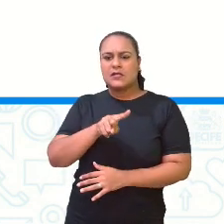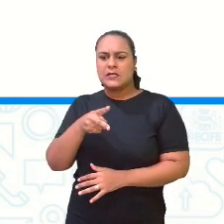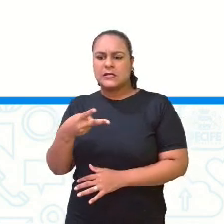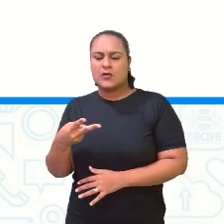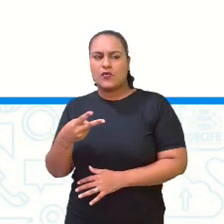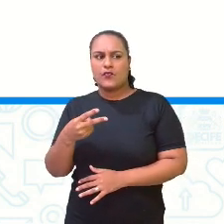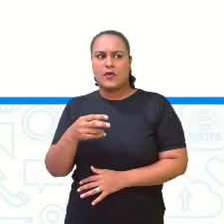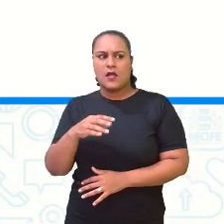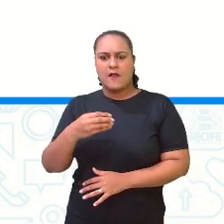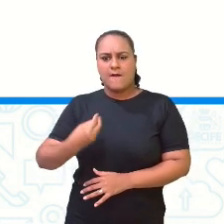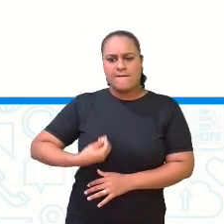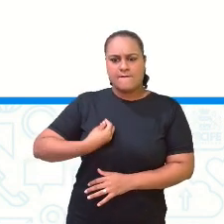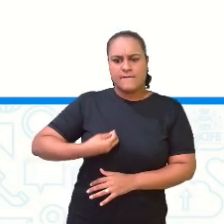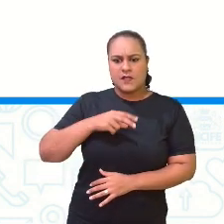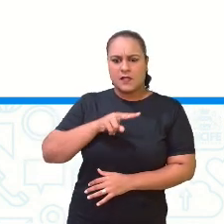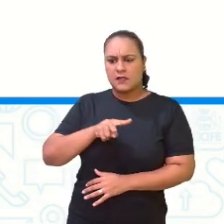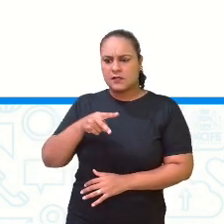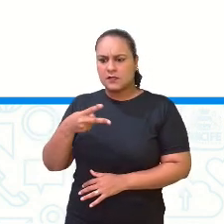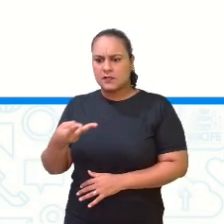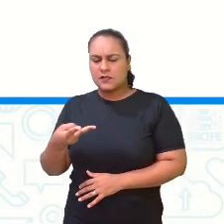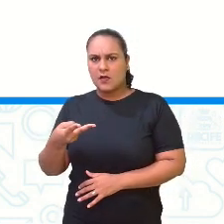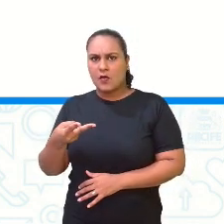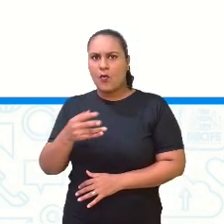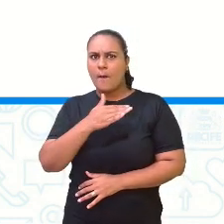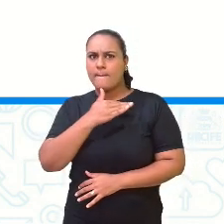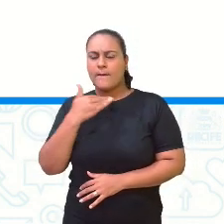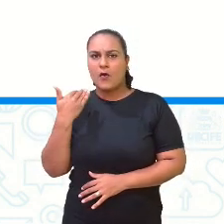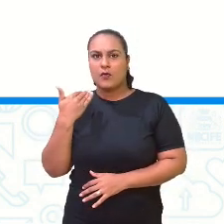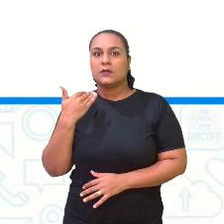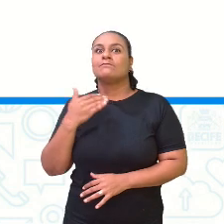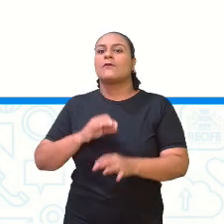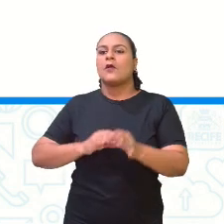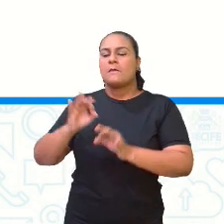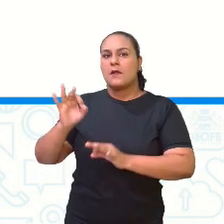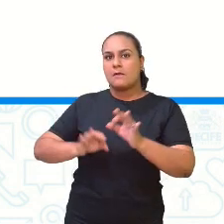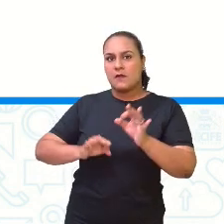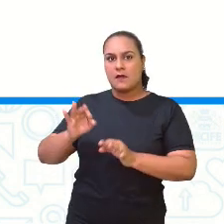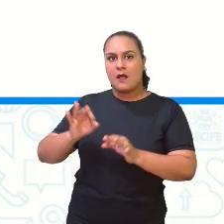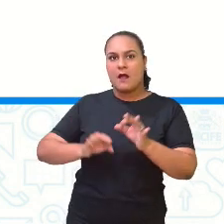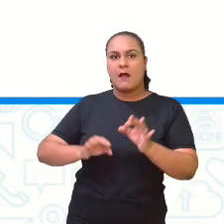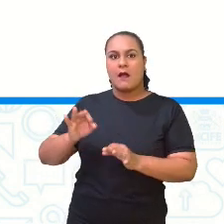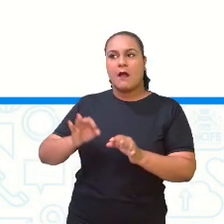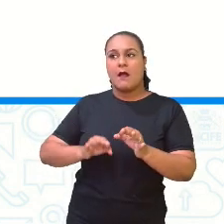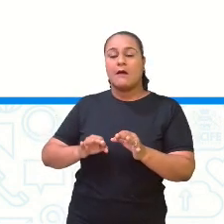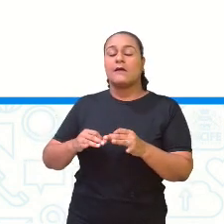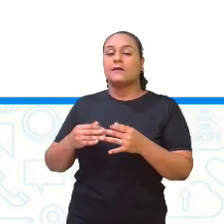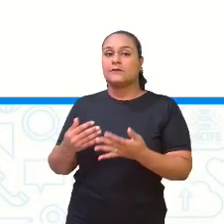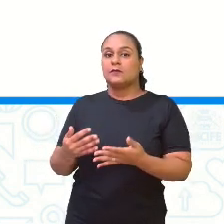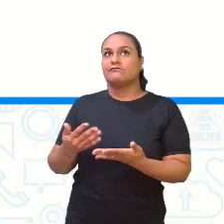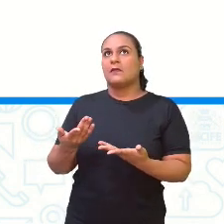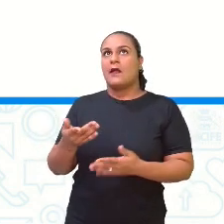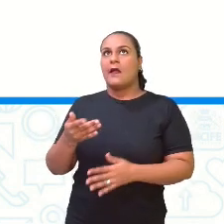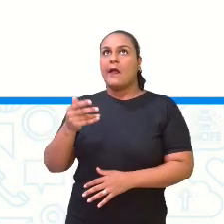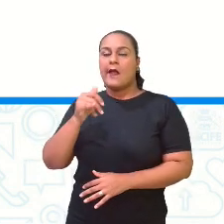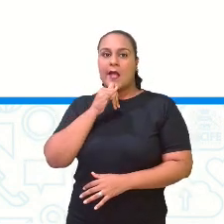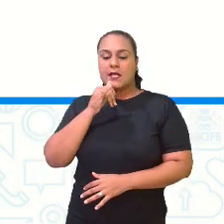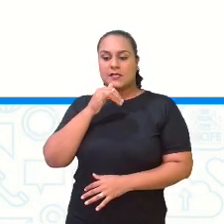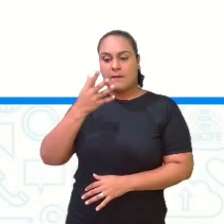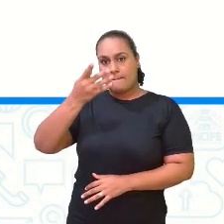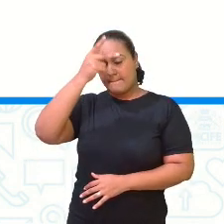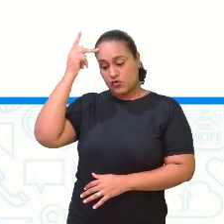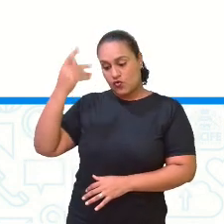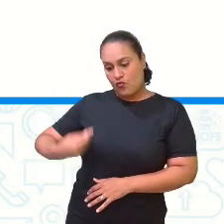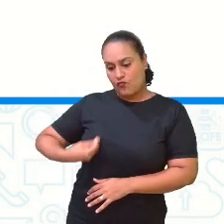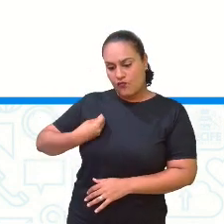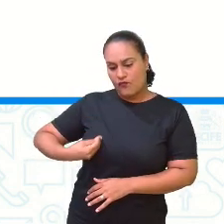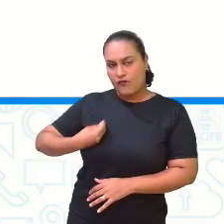vista antecipada e preparada como um momento de passagem da vida terrena à vida após a morte, a vida